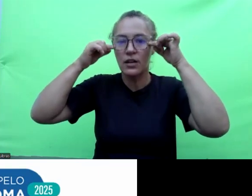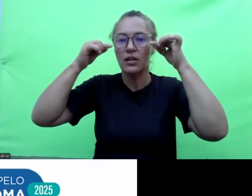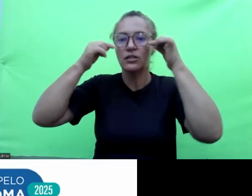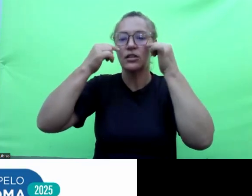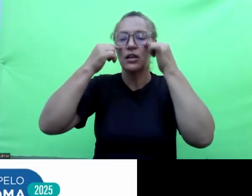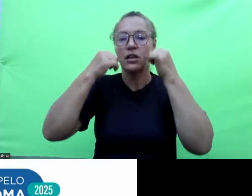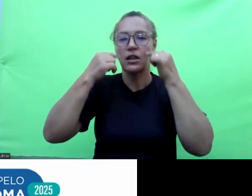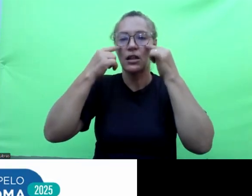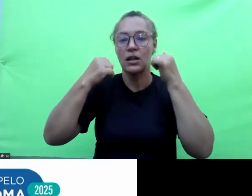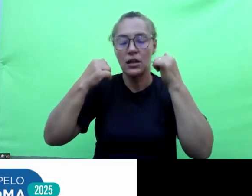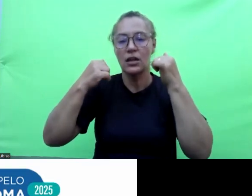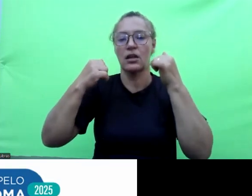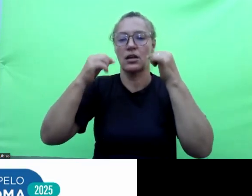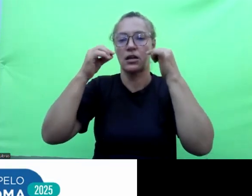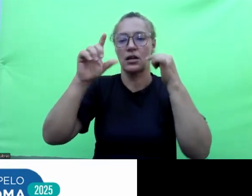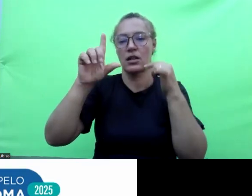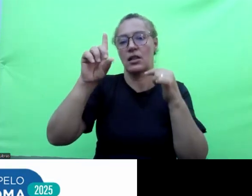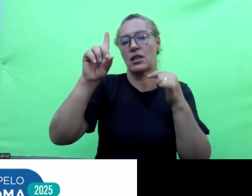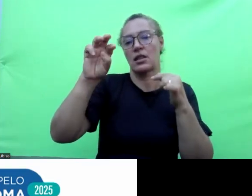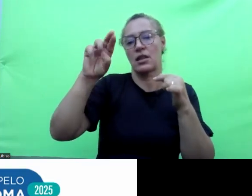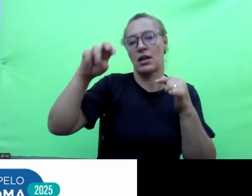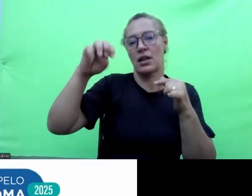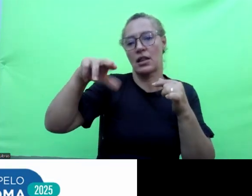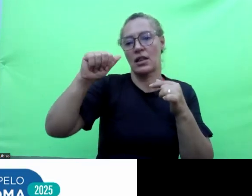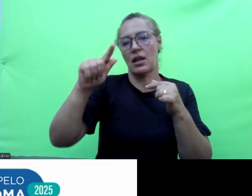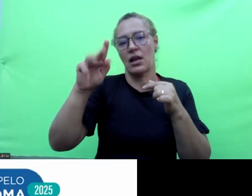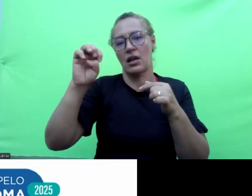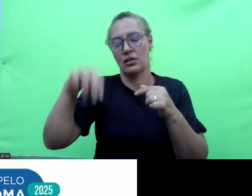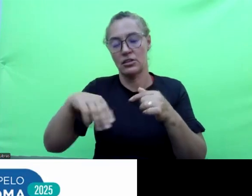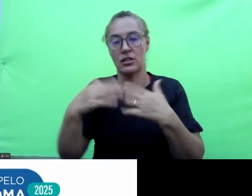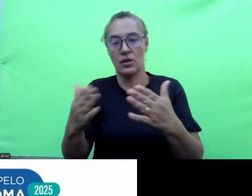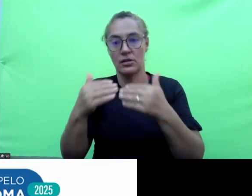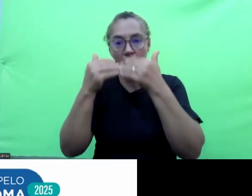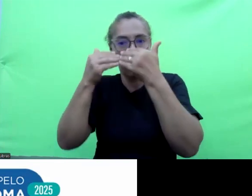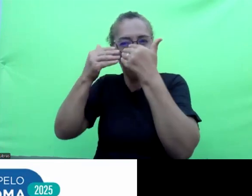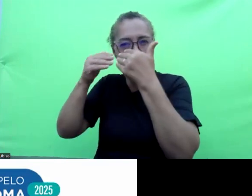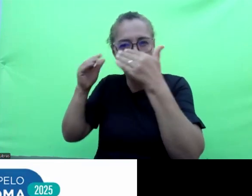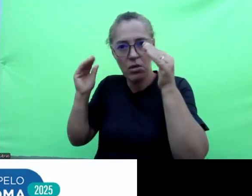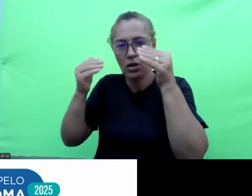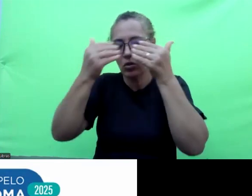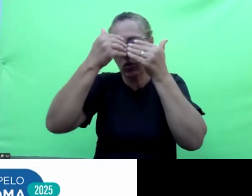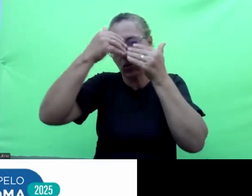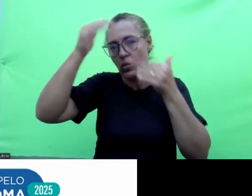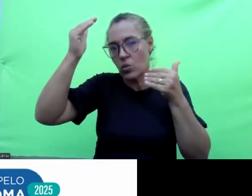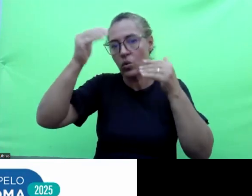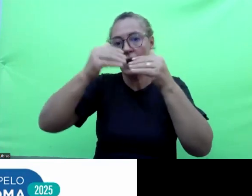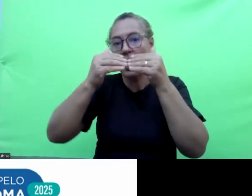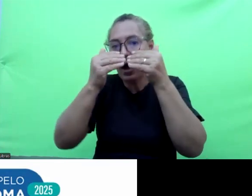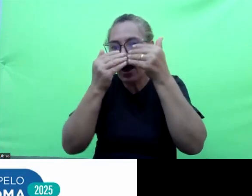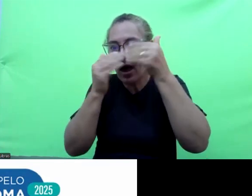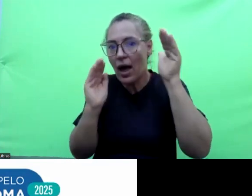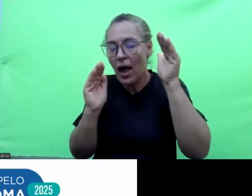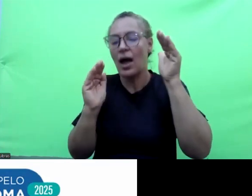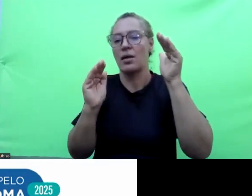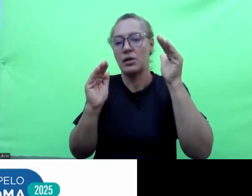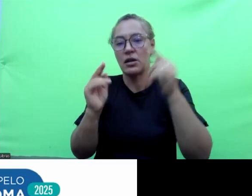do olho, e, portanto, essa abertura com laser, ela tem o objetivo de abrir um pouquinho esse canal